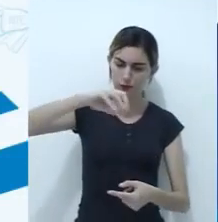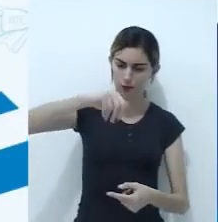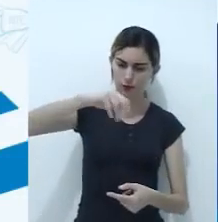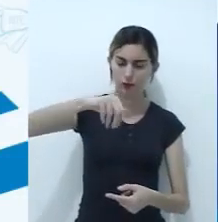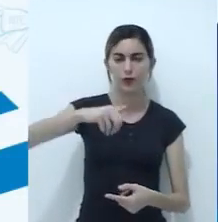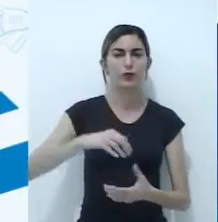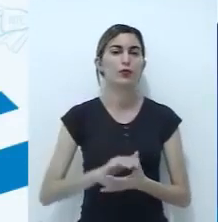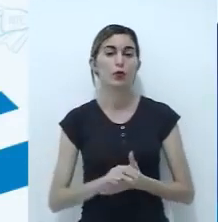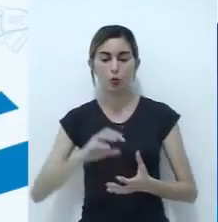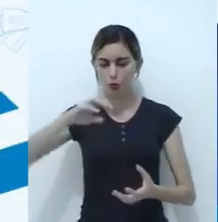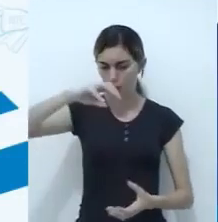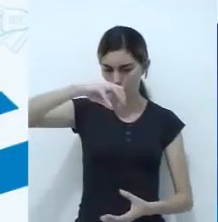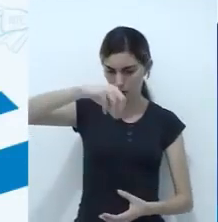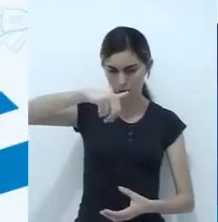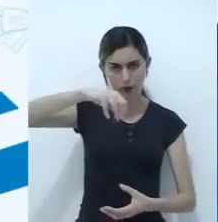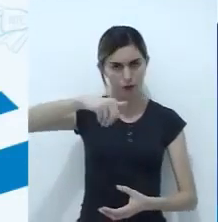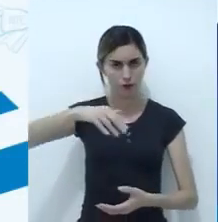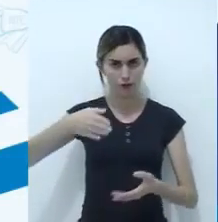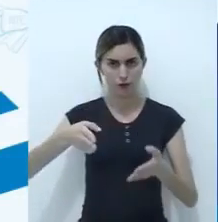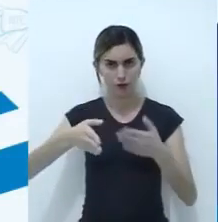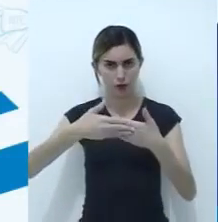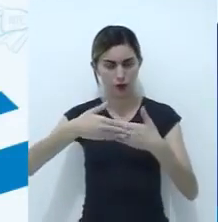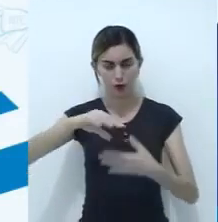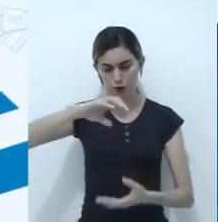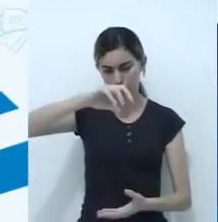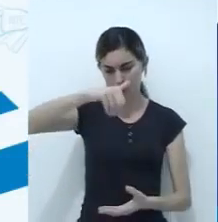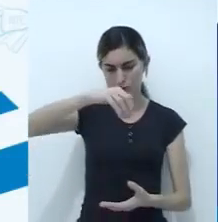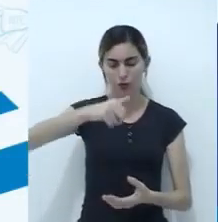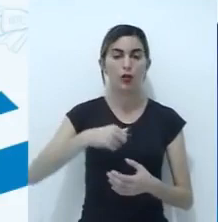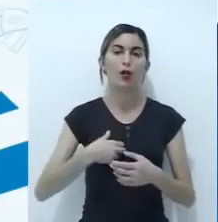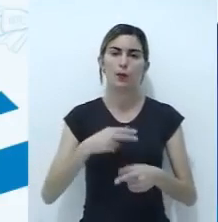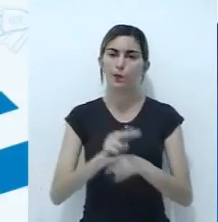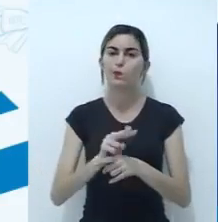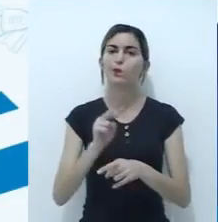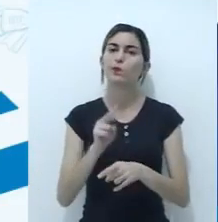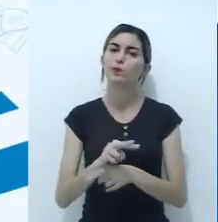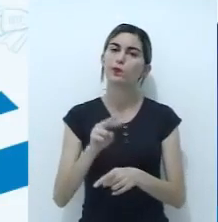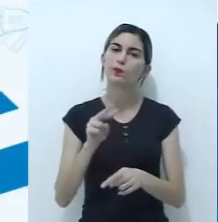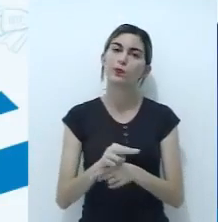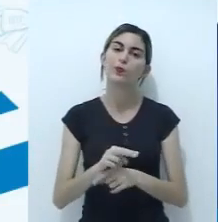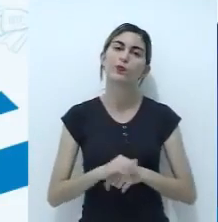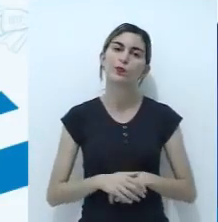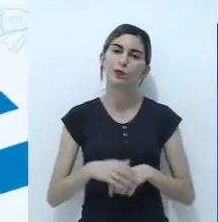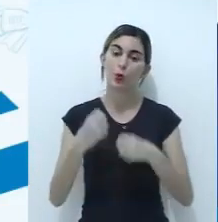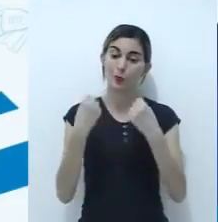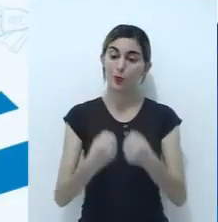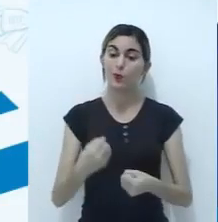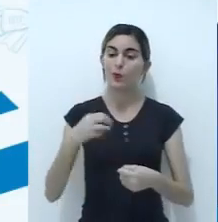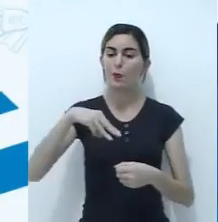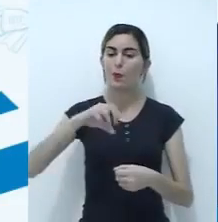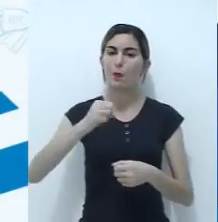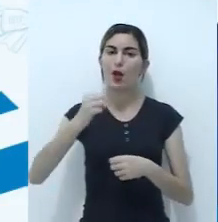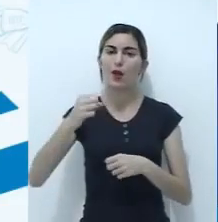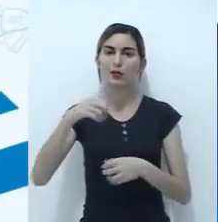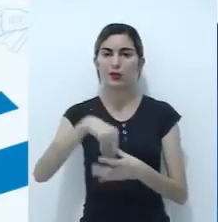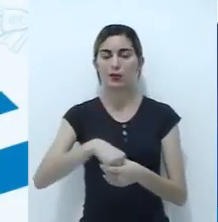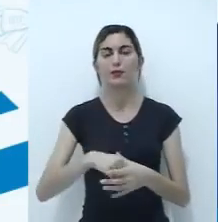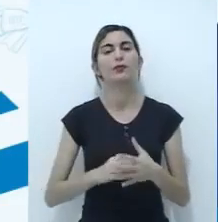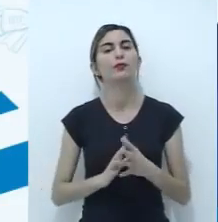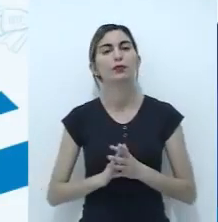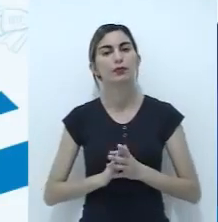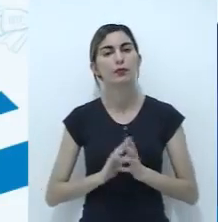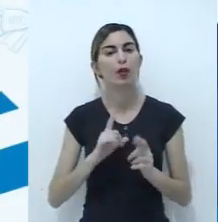meu sistema. Quando eu fecho o meu sistema, eu vou estar o quê? Conservando a massa que está